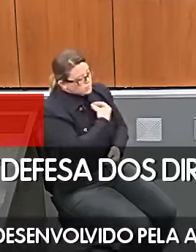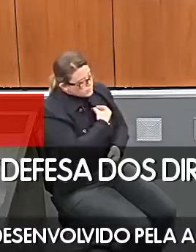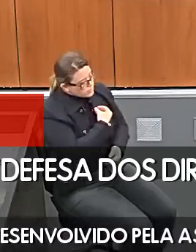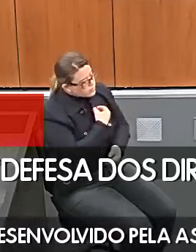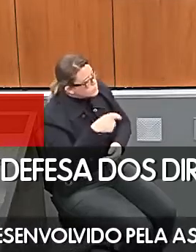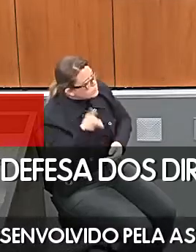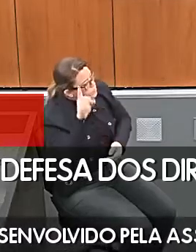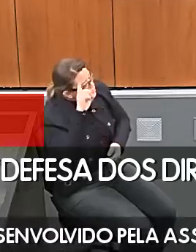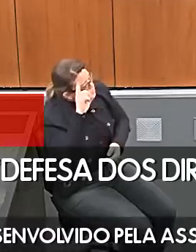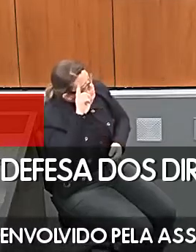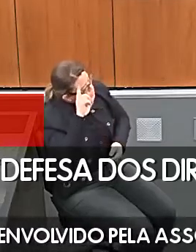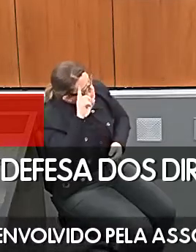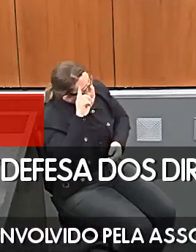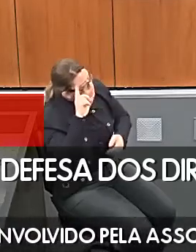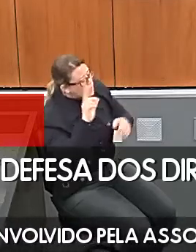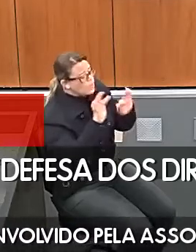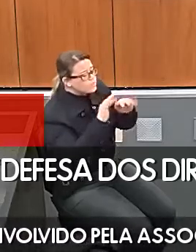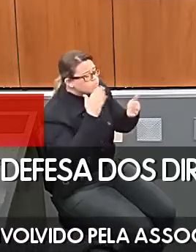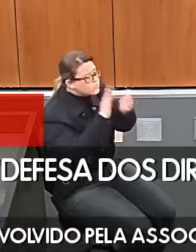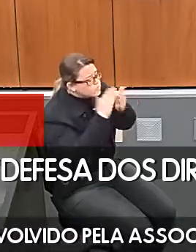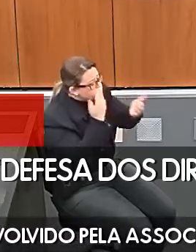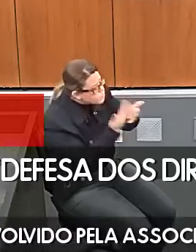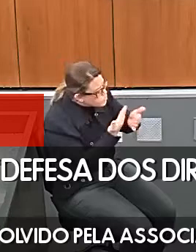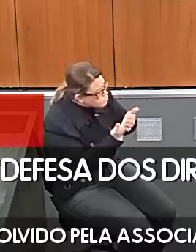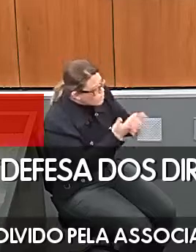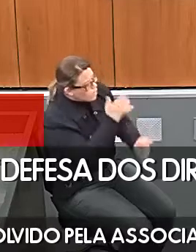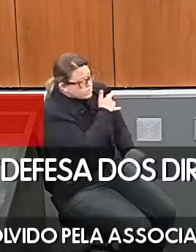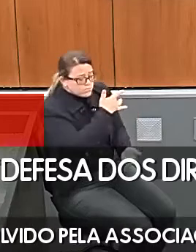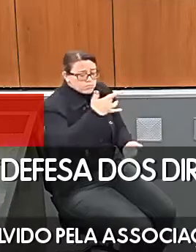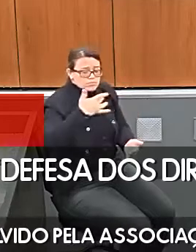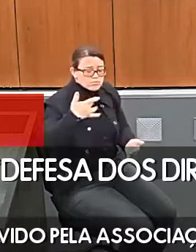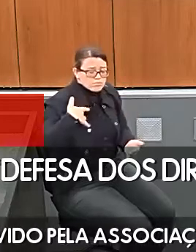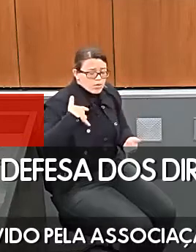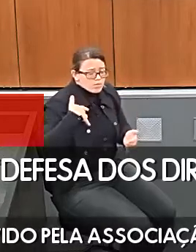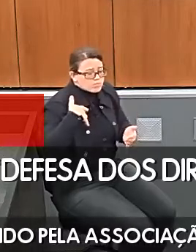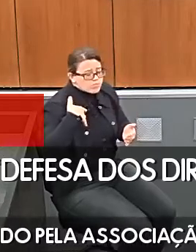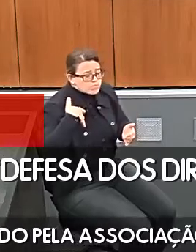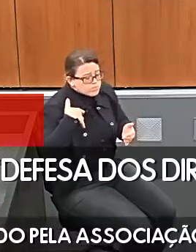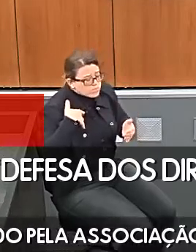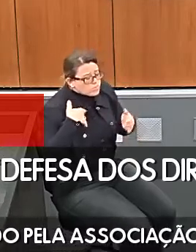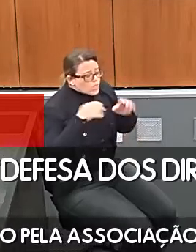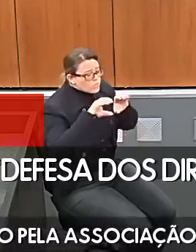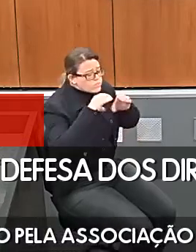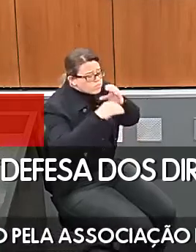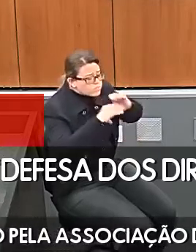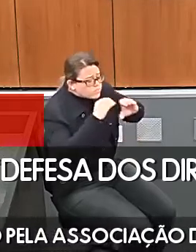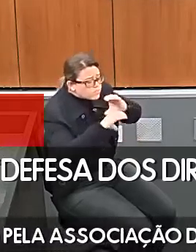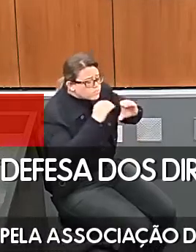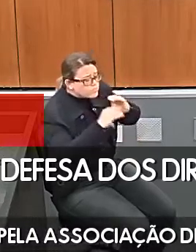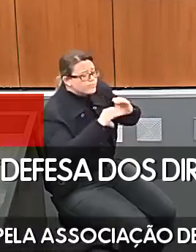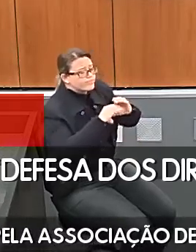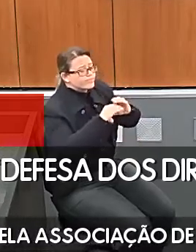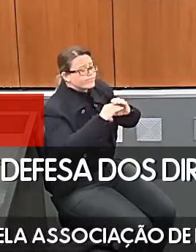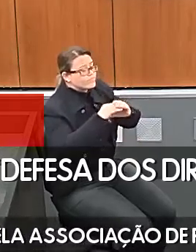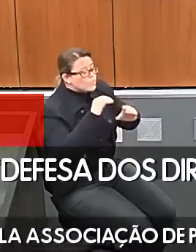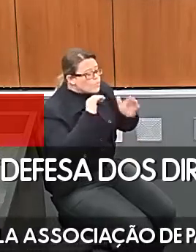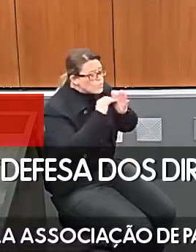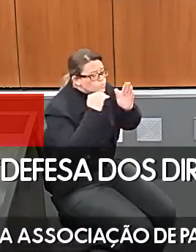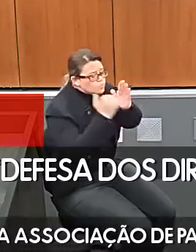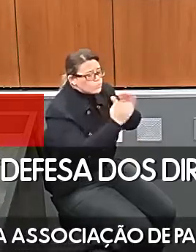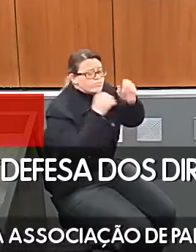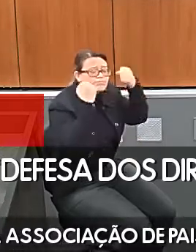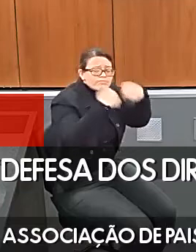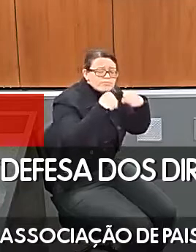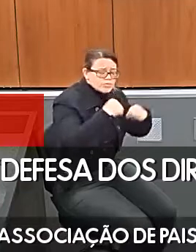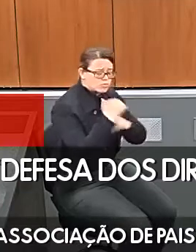dia a dia, como escola, saúde, transporte, tudo aquilo que vocês precisam e